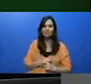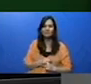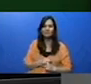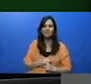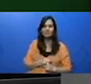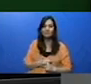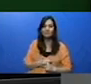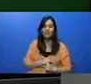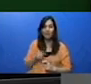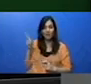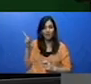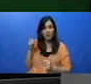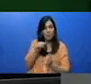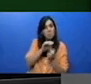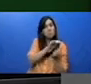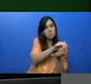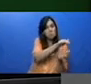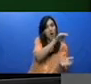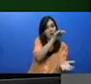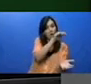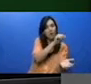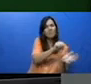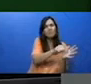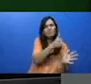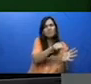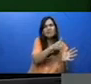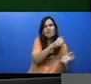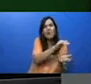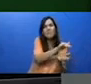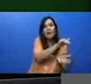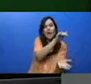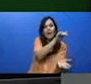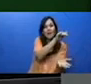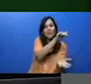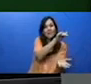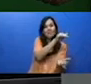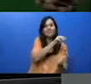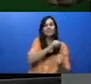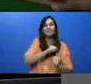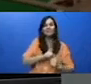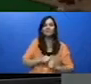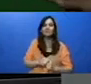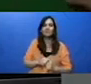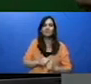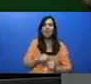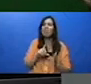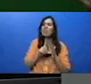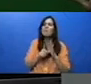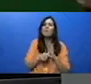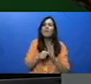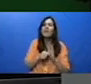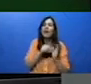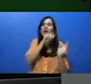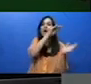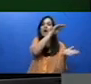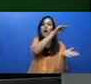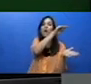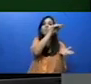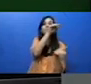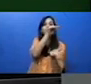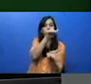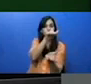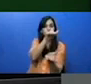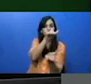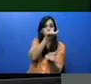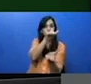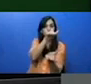Esse é o maior, né, que nós colocamos. Então, ele é o primeiro daqui, que é uma ordem decrescente. Depois desse, o maior.